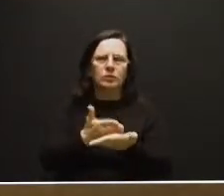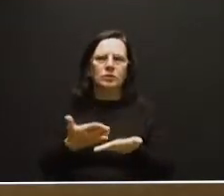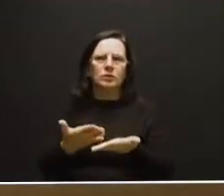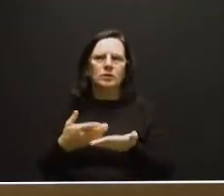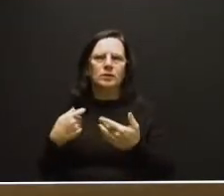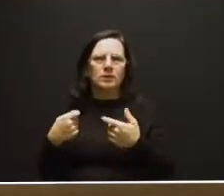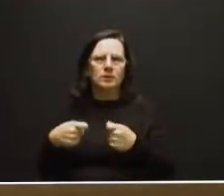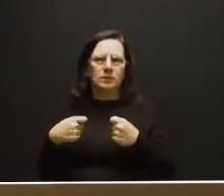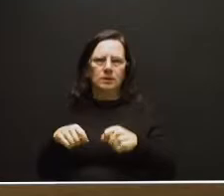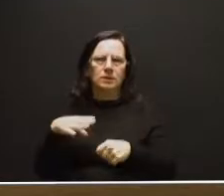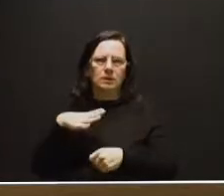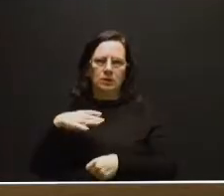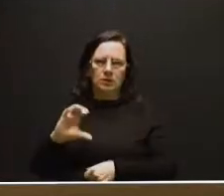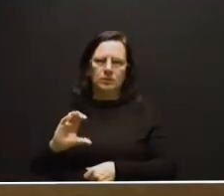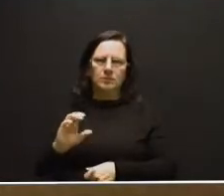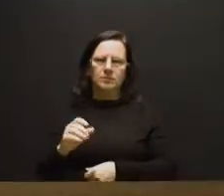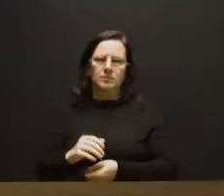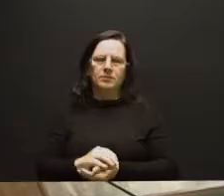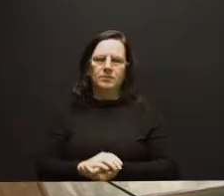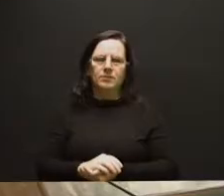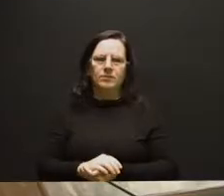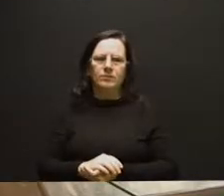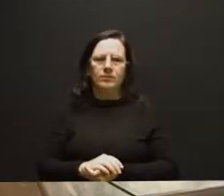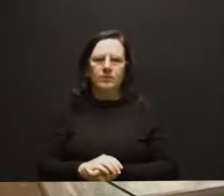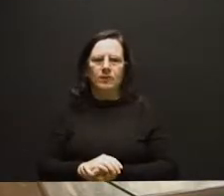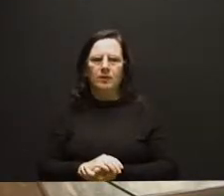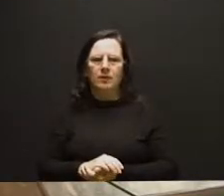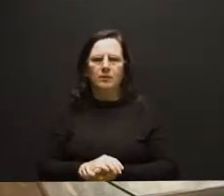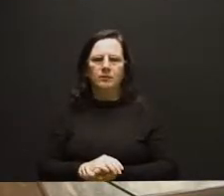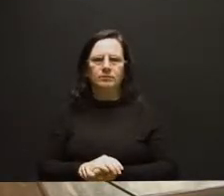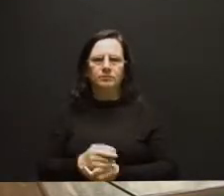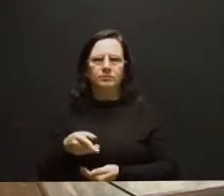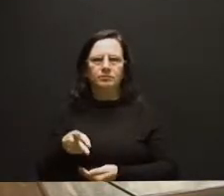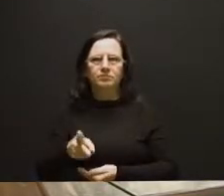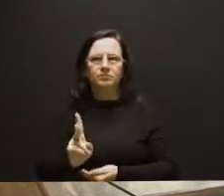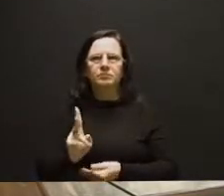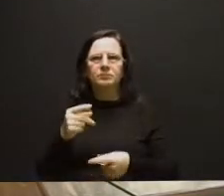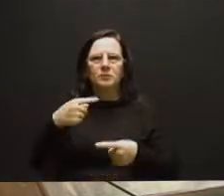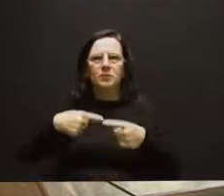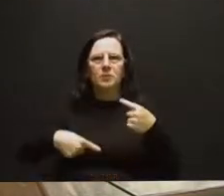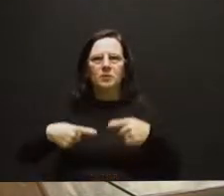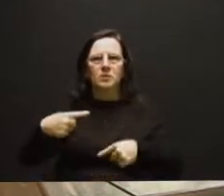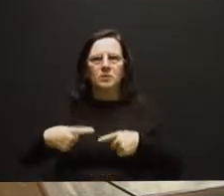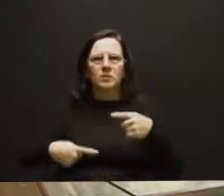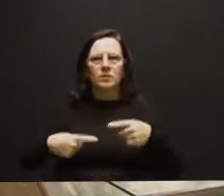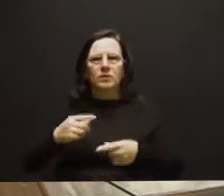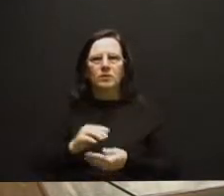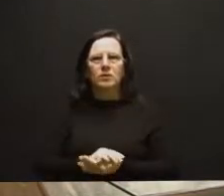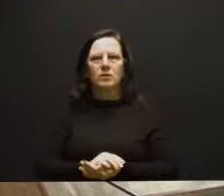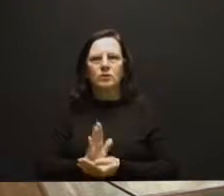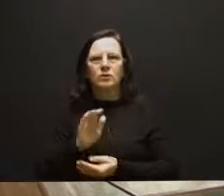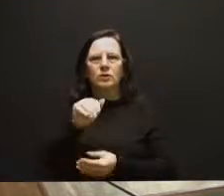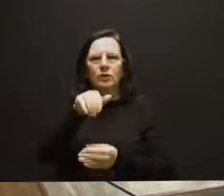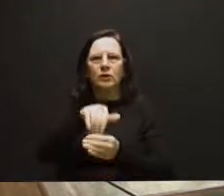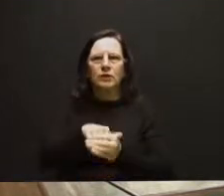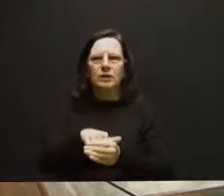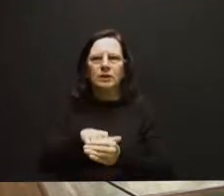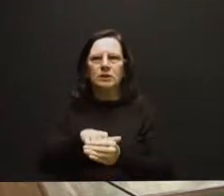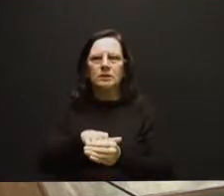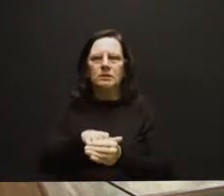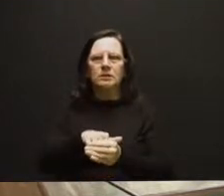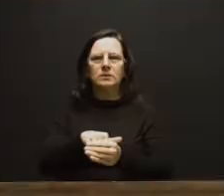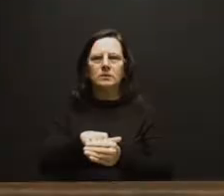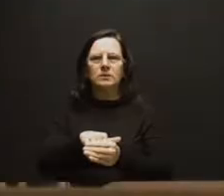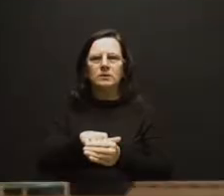cidade precisa é só isso o presidente continua em discussão em votação